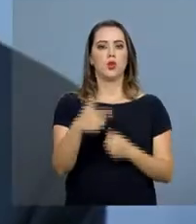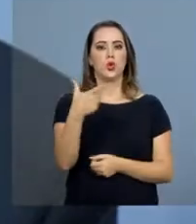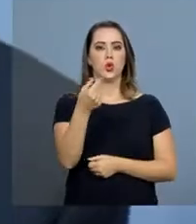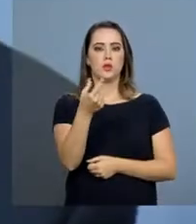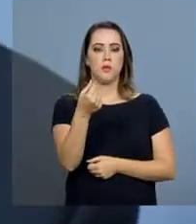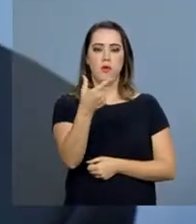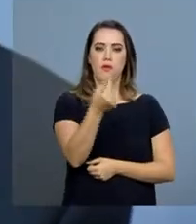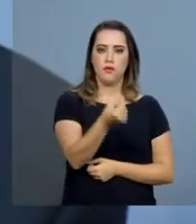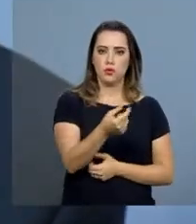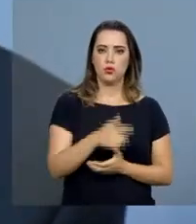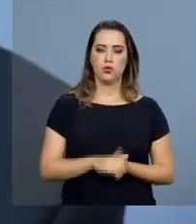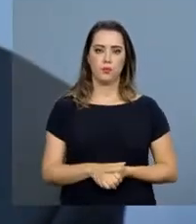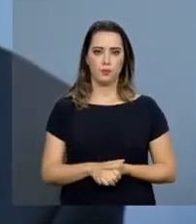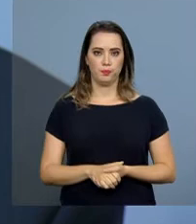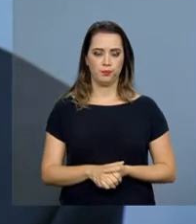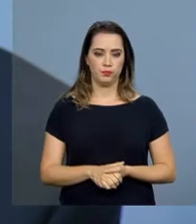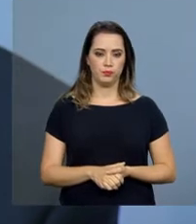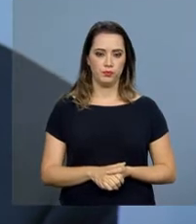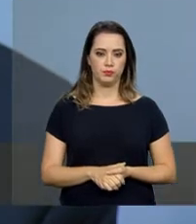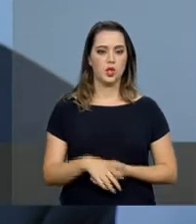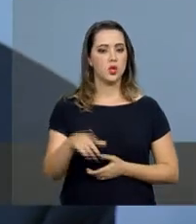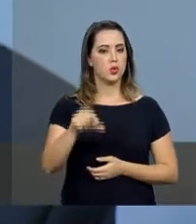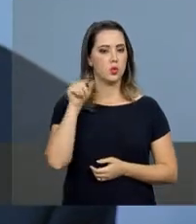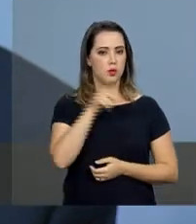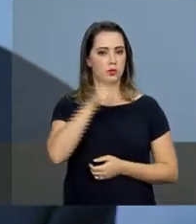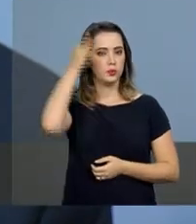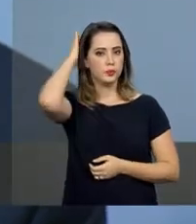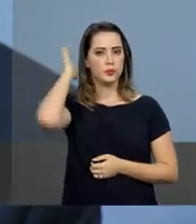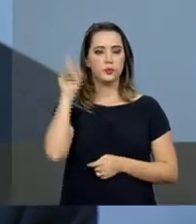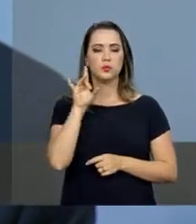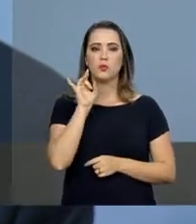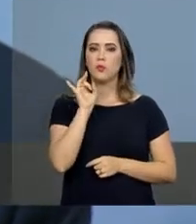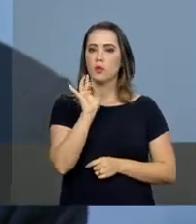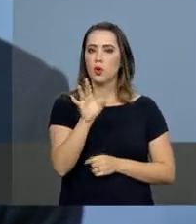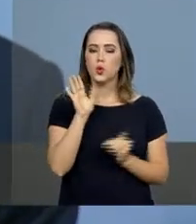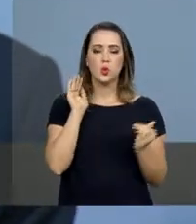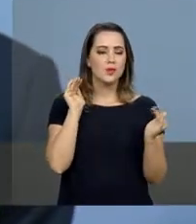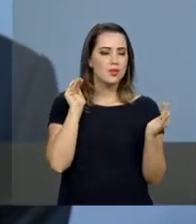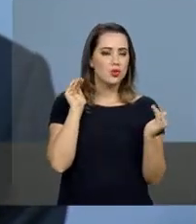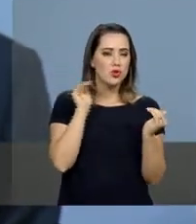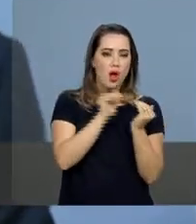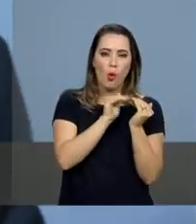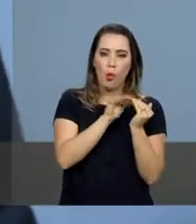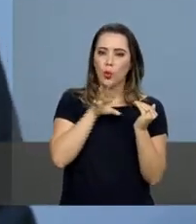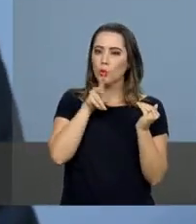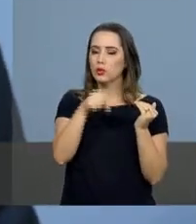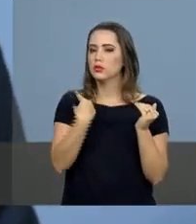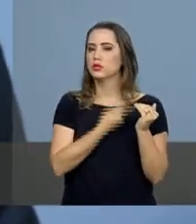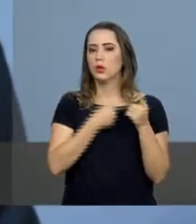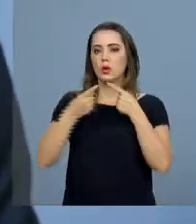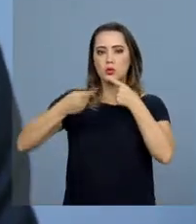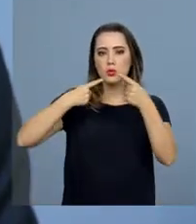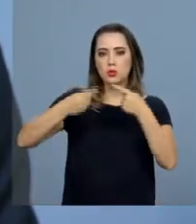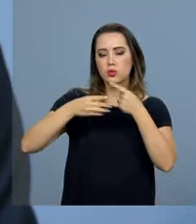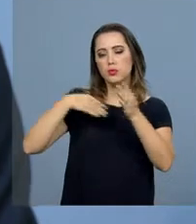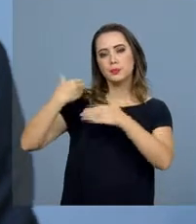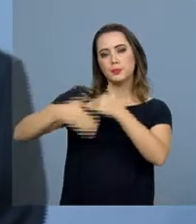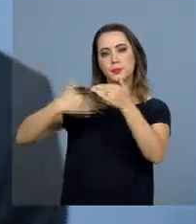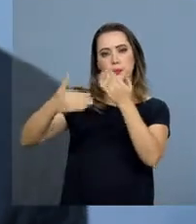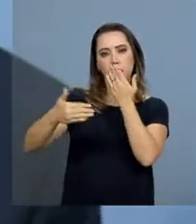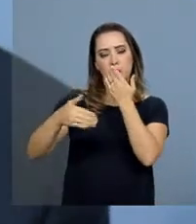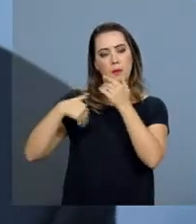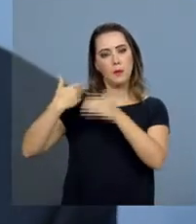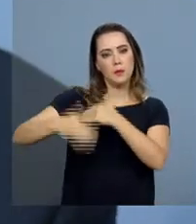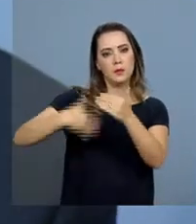essa foi a decisão do presidente da república absolutamente alinhada com tudo que nós estamos falando junto ao